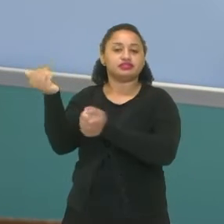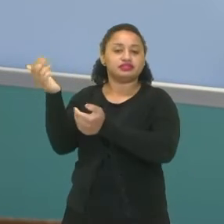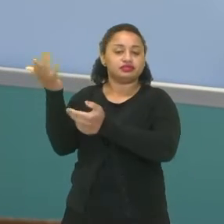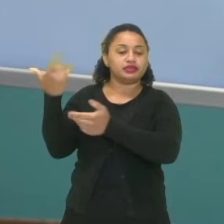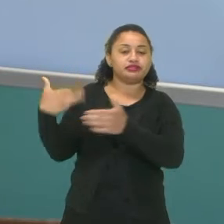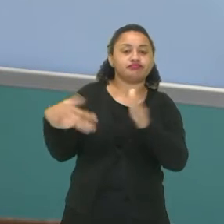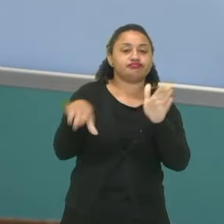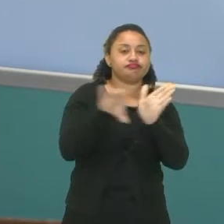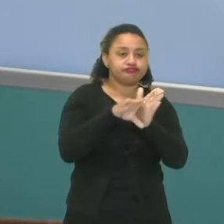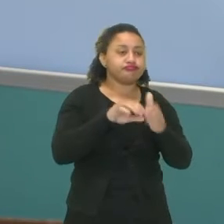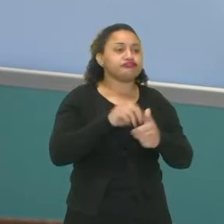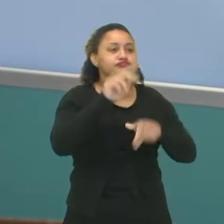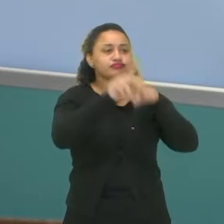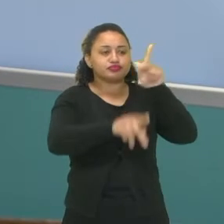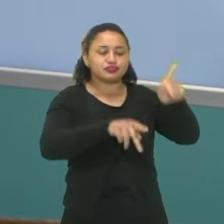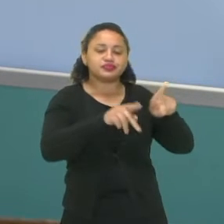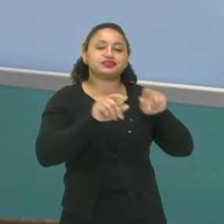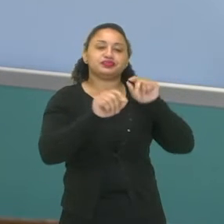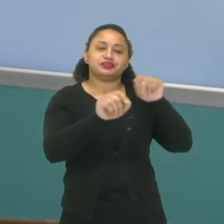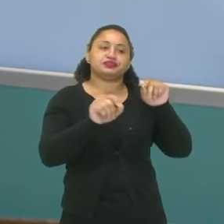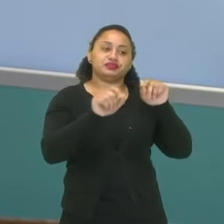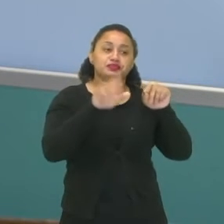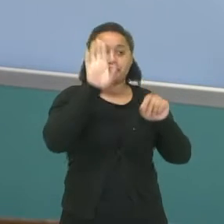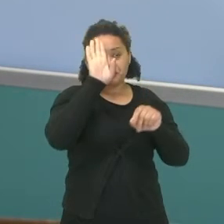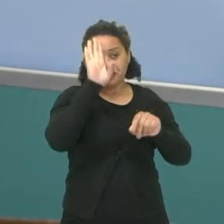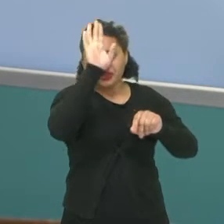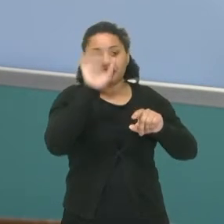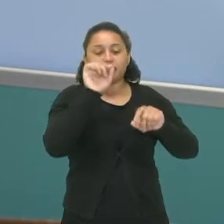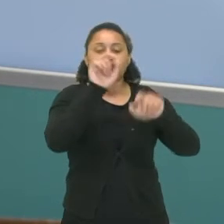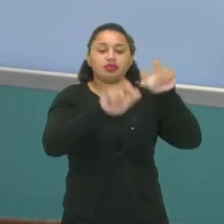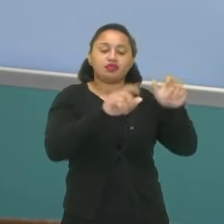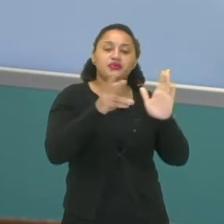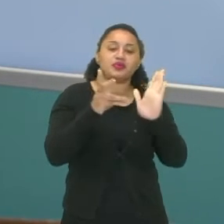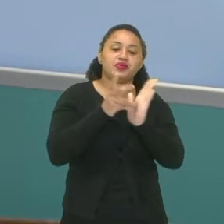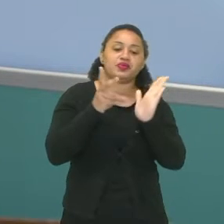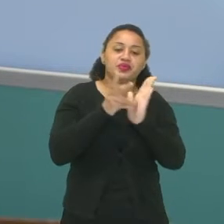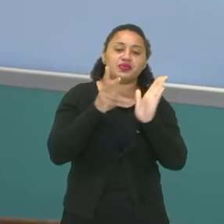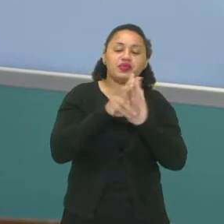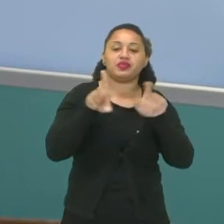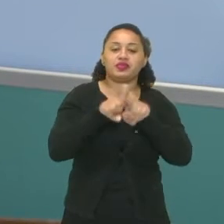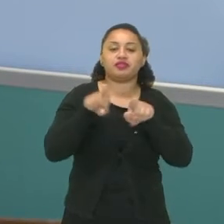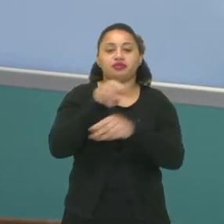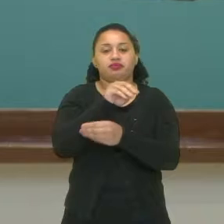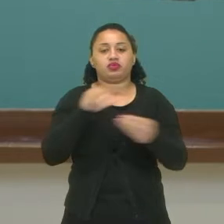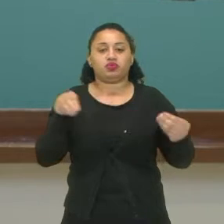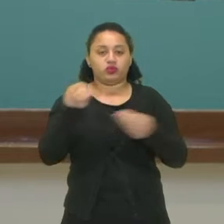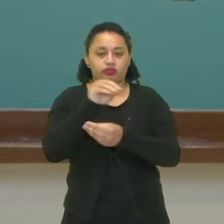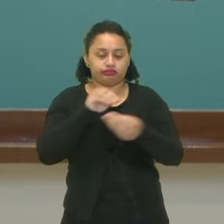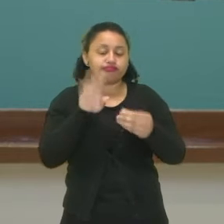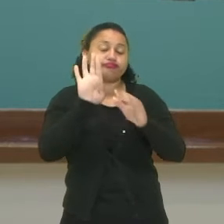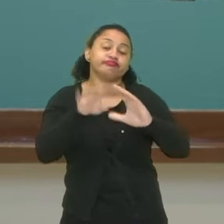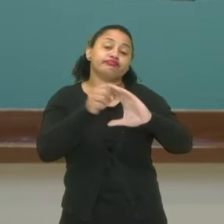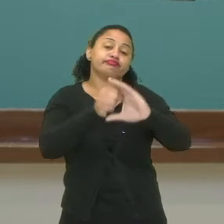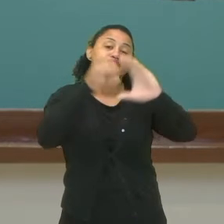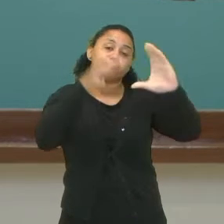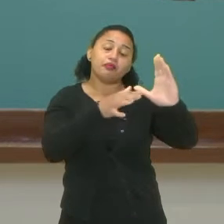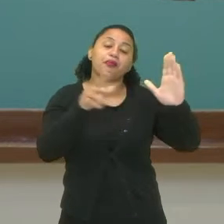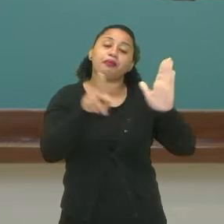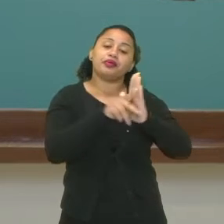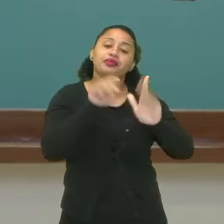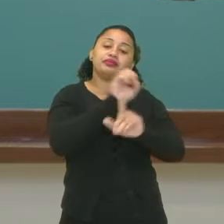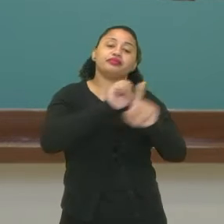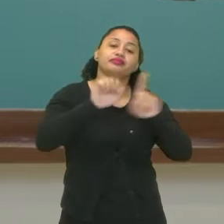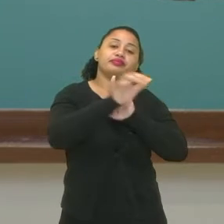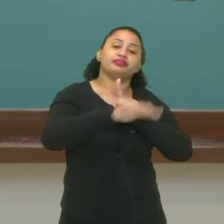sua população ela era formada principalmente por indígenas e mestiços, né? Que é uma característica da